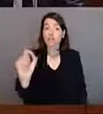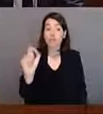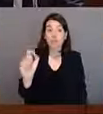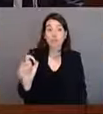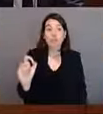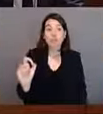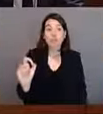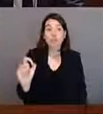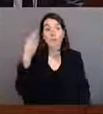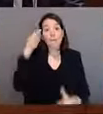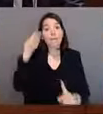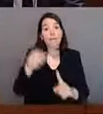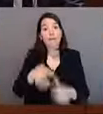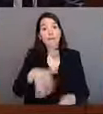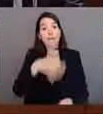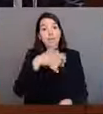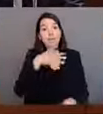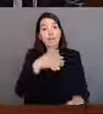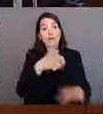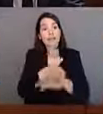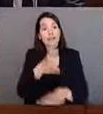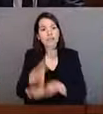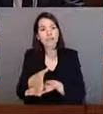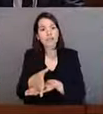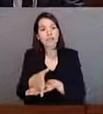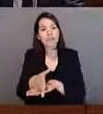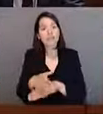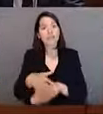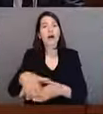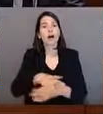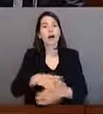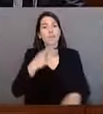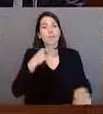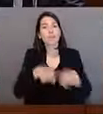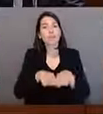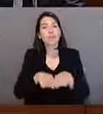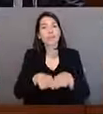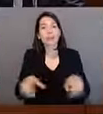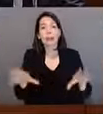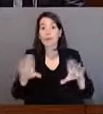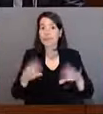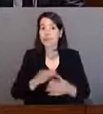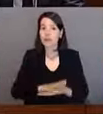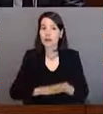para intervenções de índole política e nada mais, portanto, que é um,